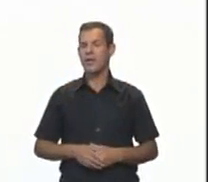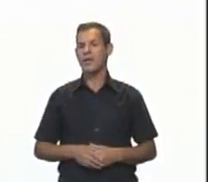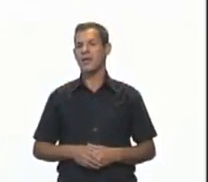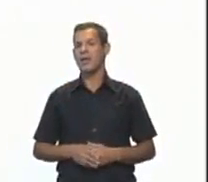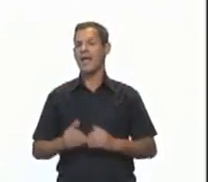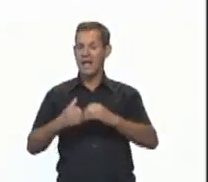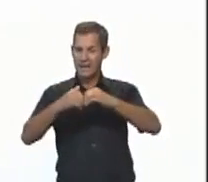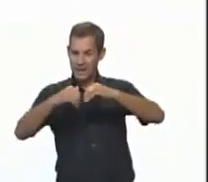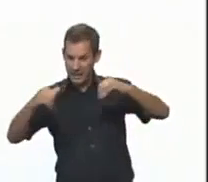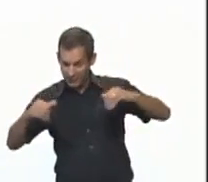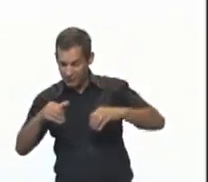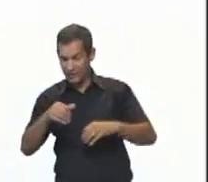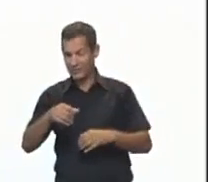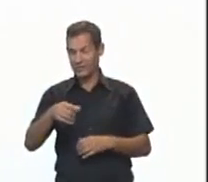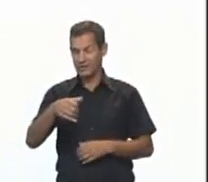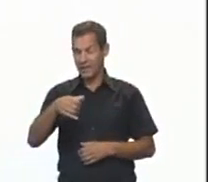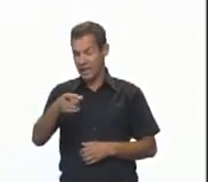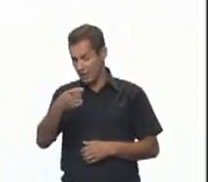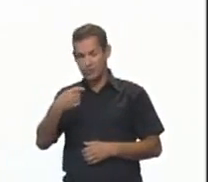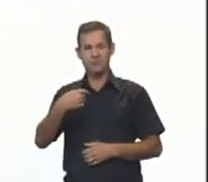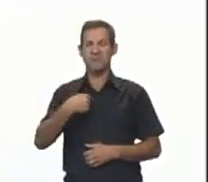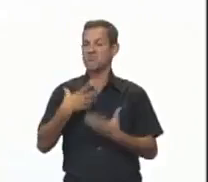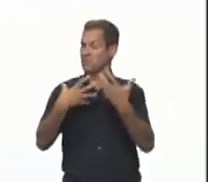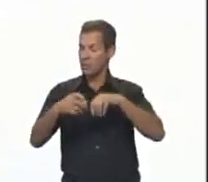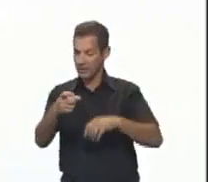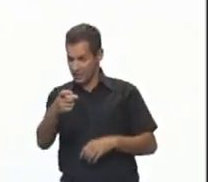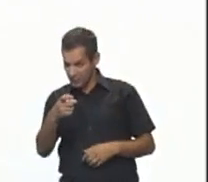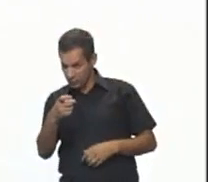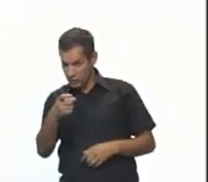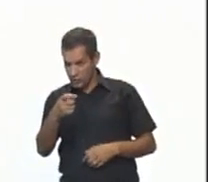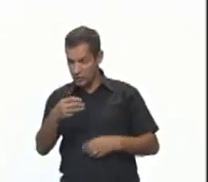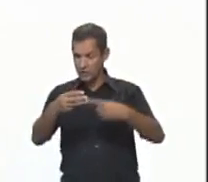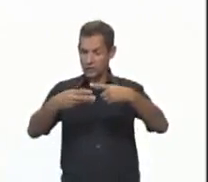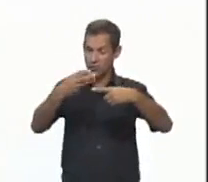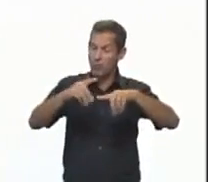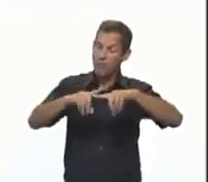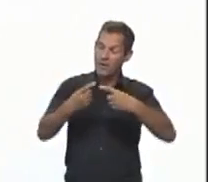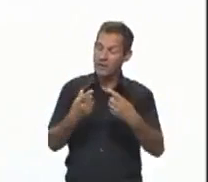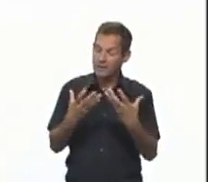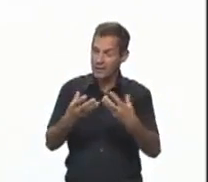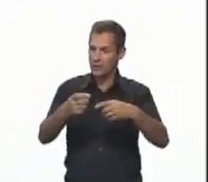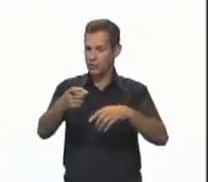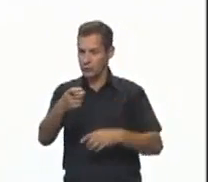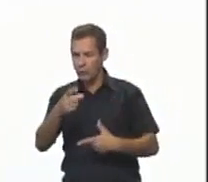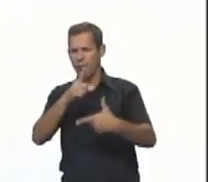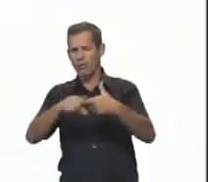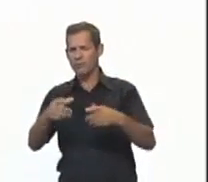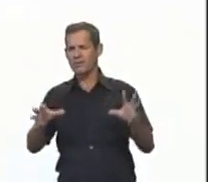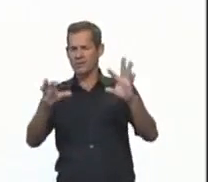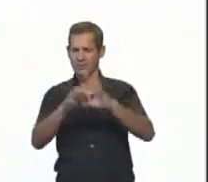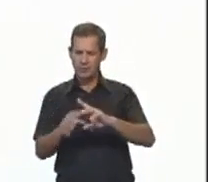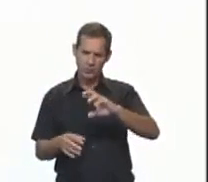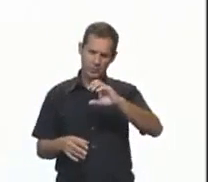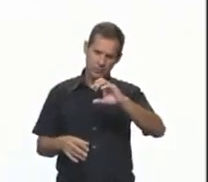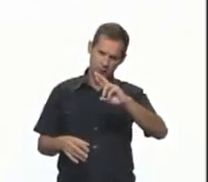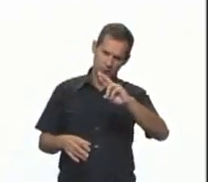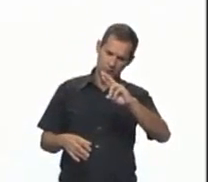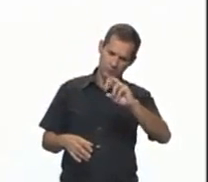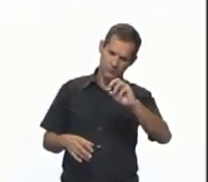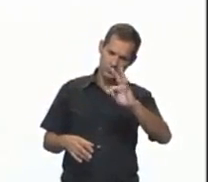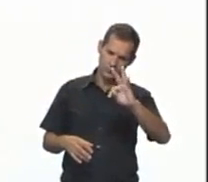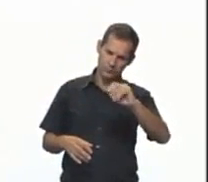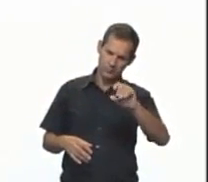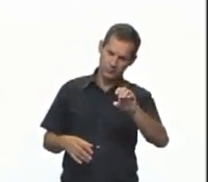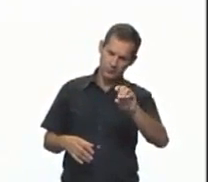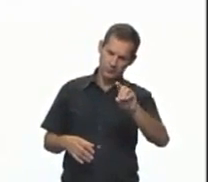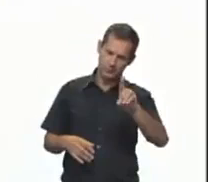isolar o x. Eu não quero x ao cubo, eu quero x. Então, sempre que você tiver problemas que envolvam rotação em